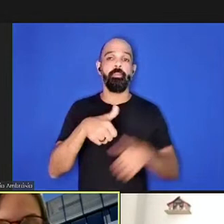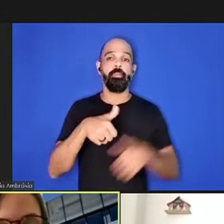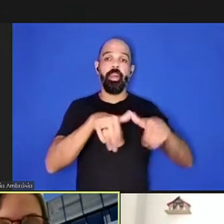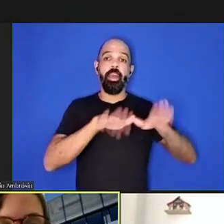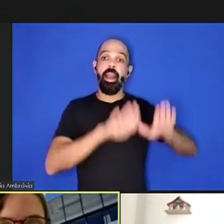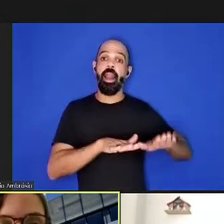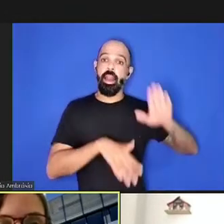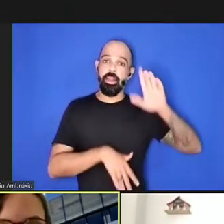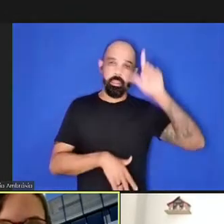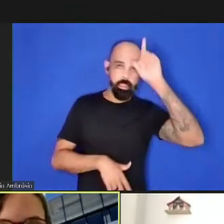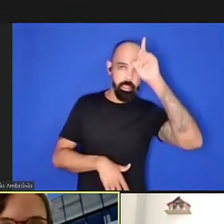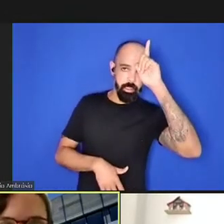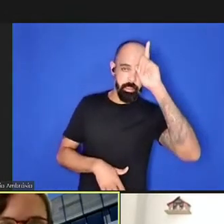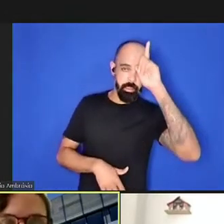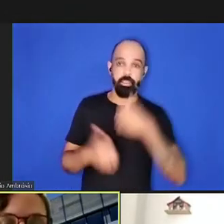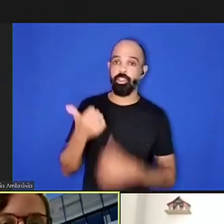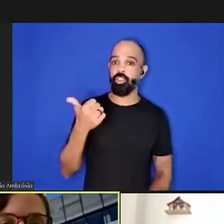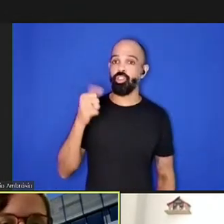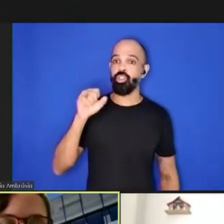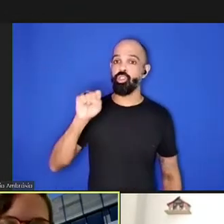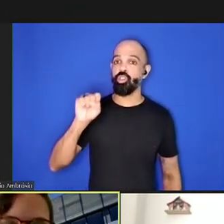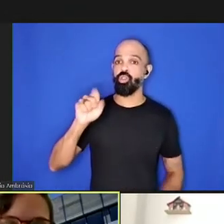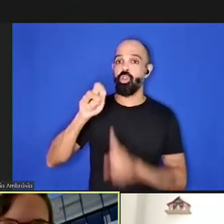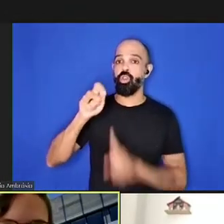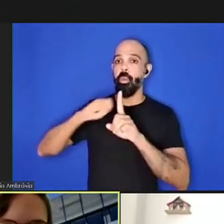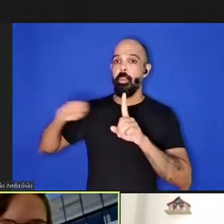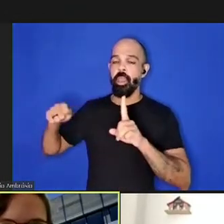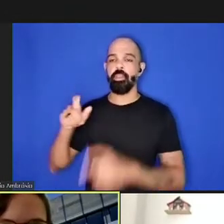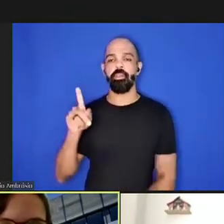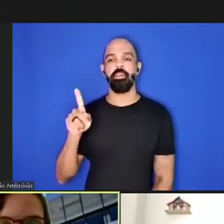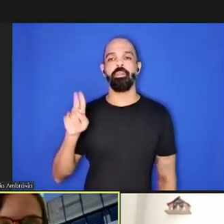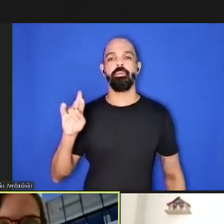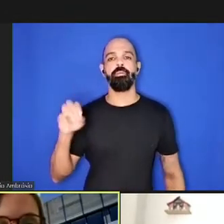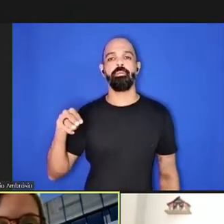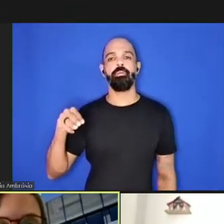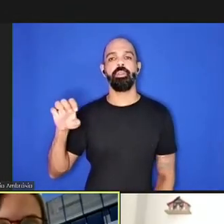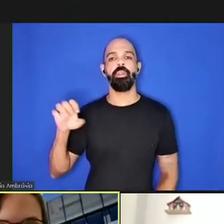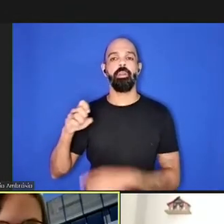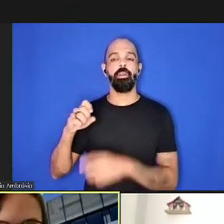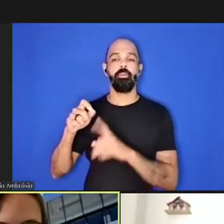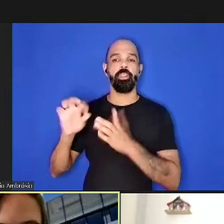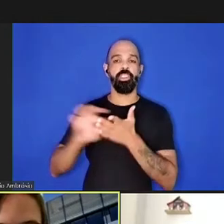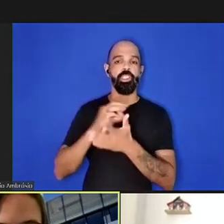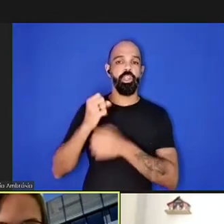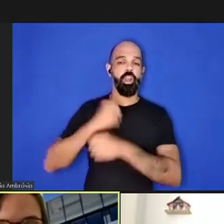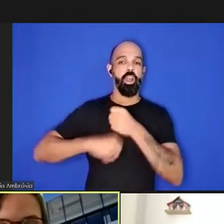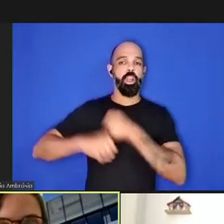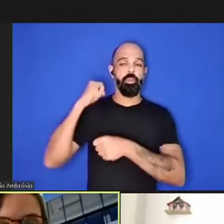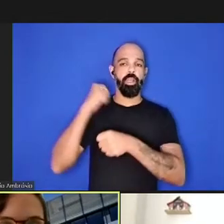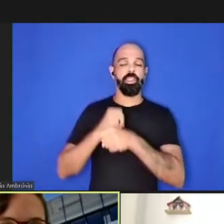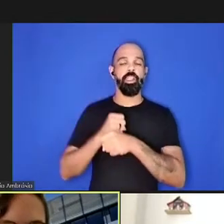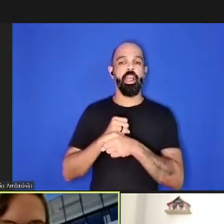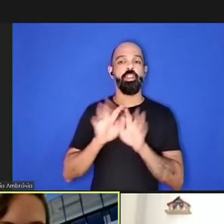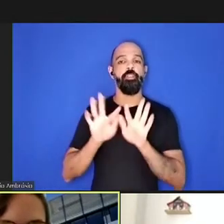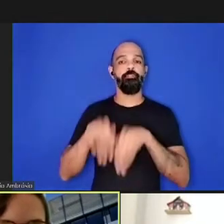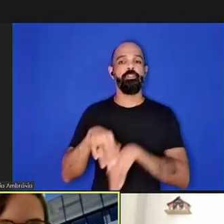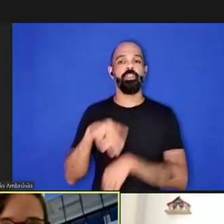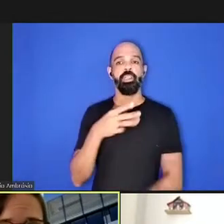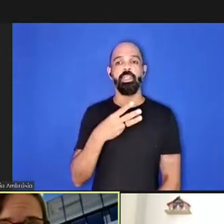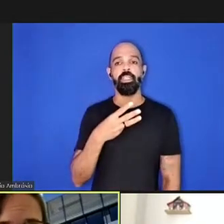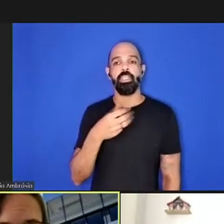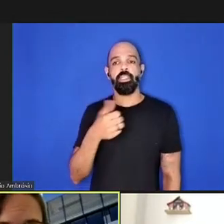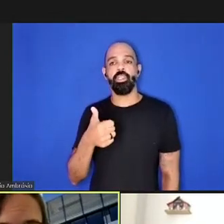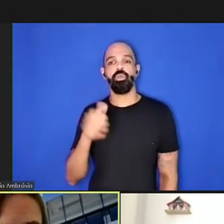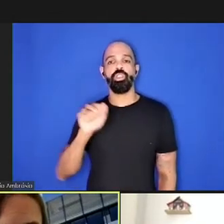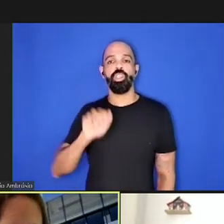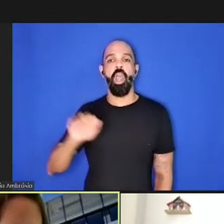Né? São 18 meses, o Prime teve inscrição no ano passado com fechamento em 31 de agosto, ainda não está confirmada a data desse